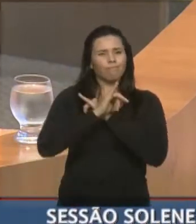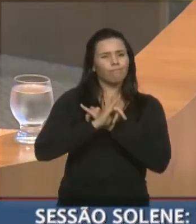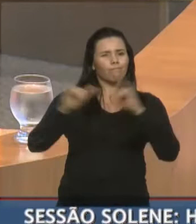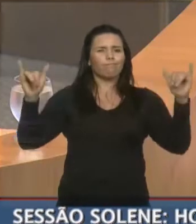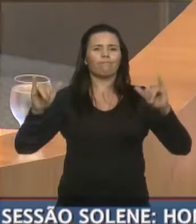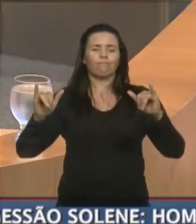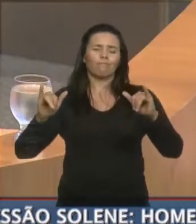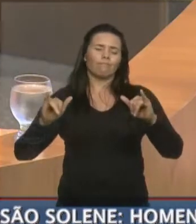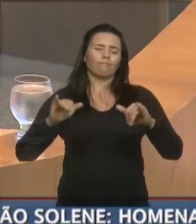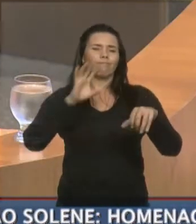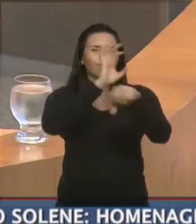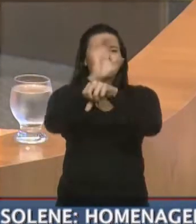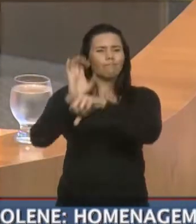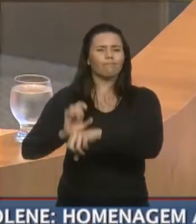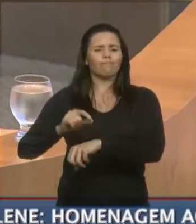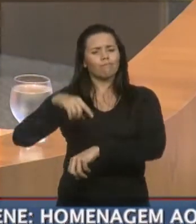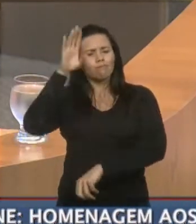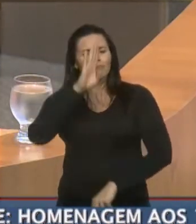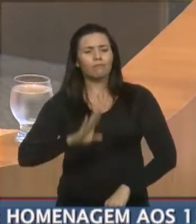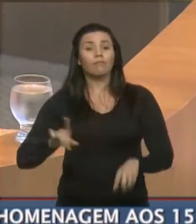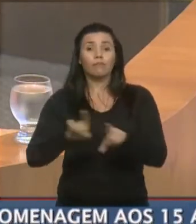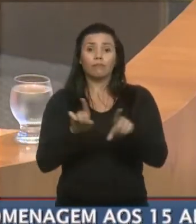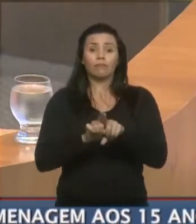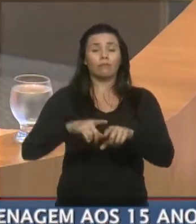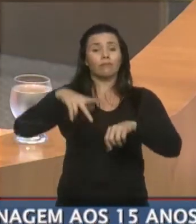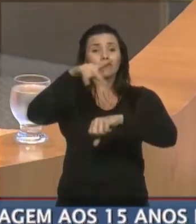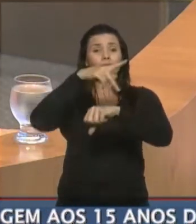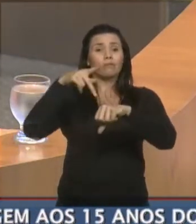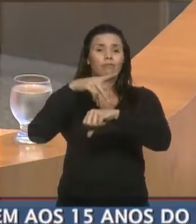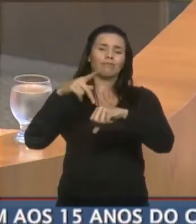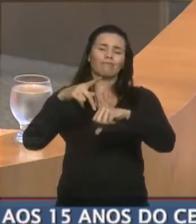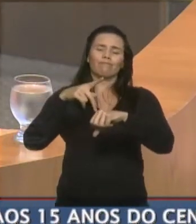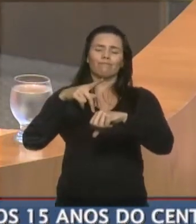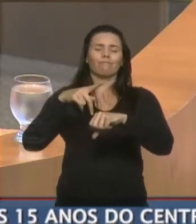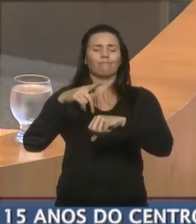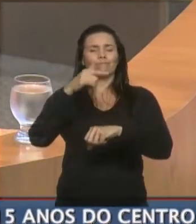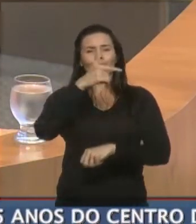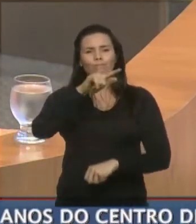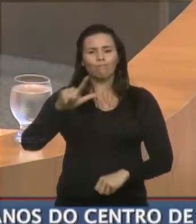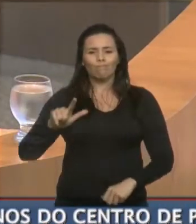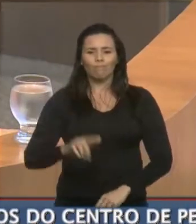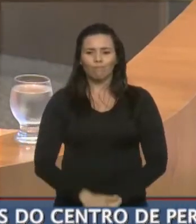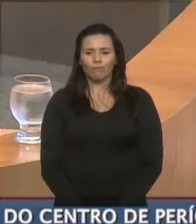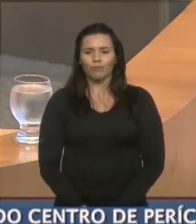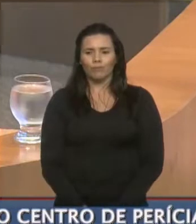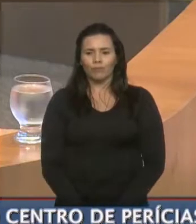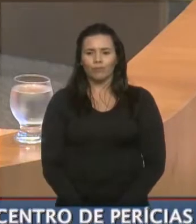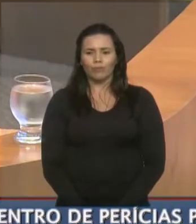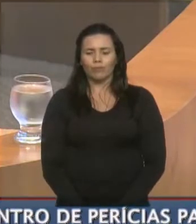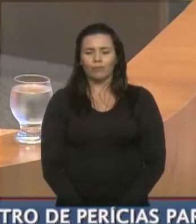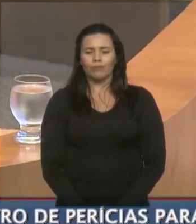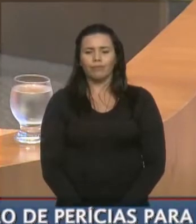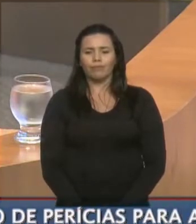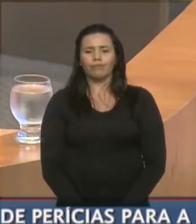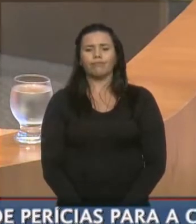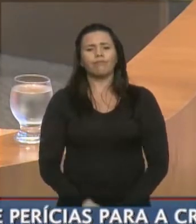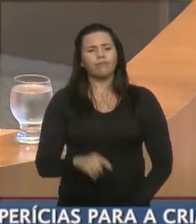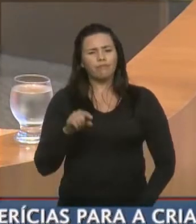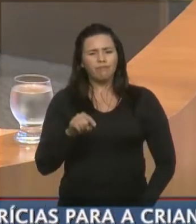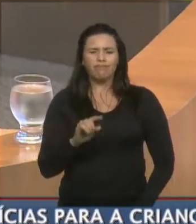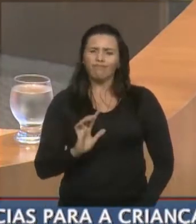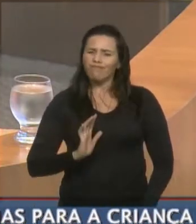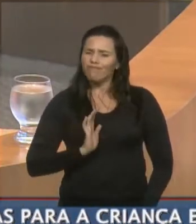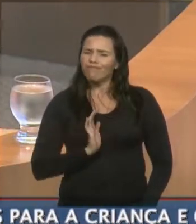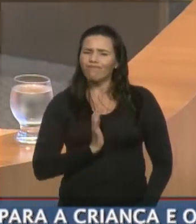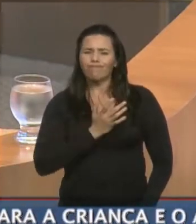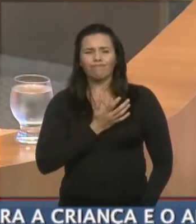repetir. Aquela experiência fatídica teve na atuação da perícia oficial de natureza criminal,